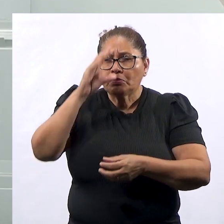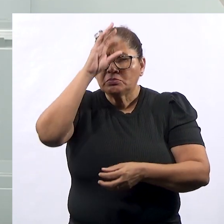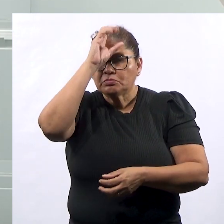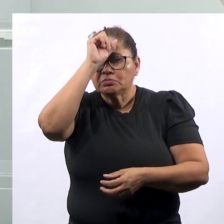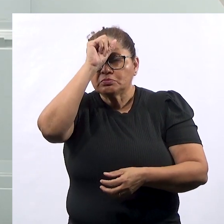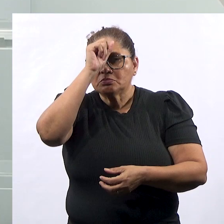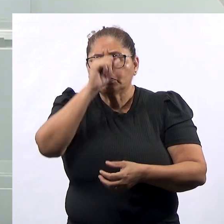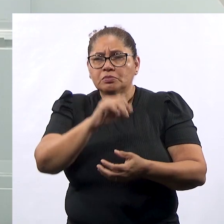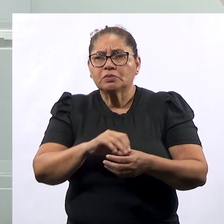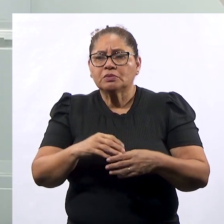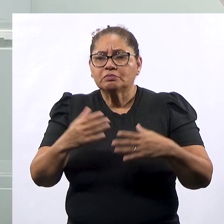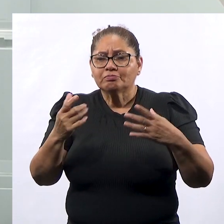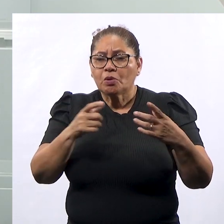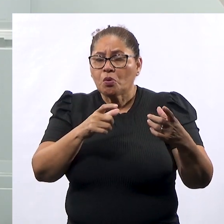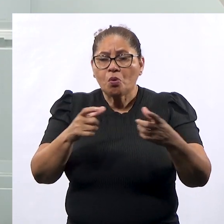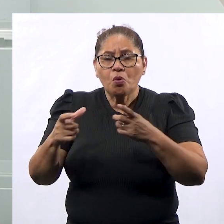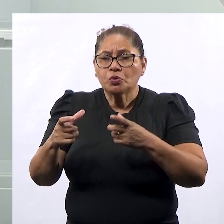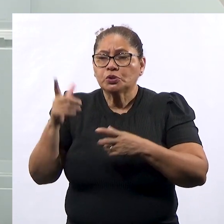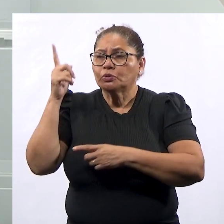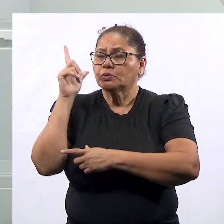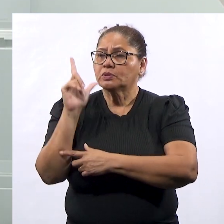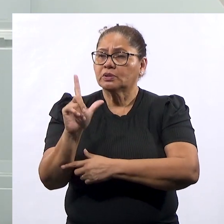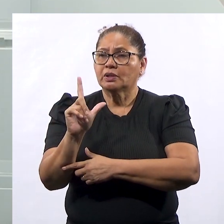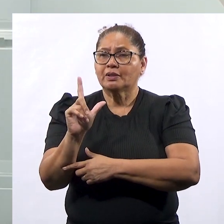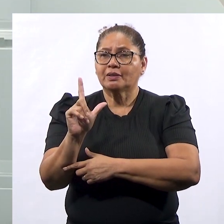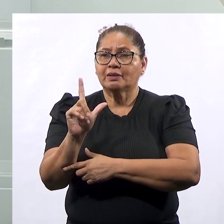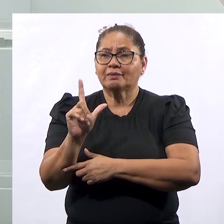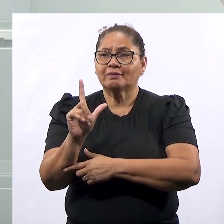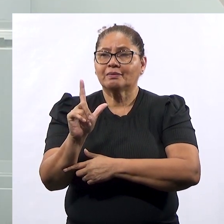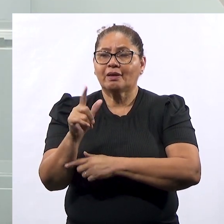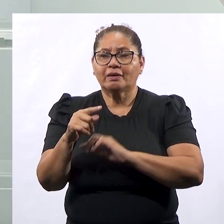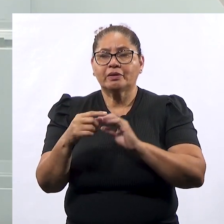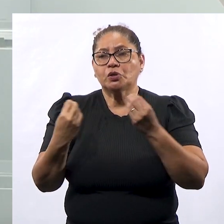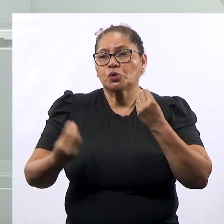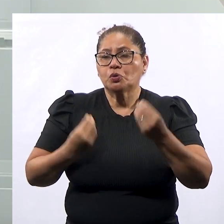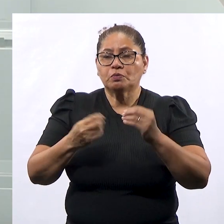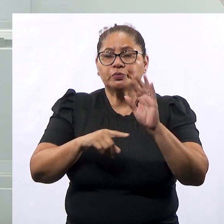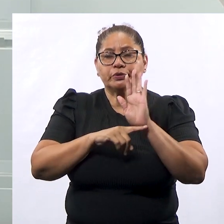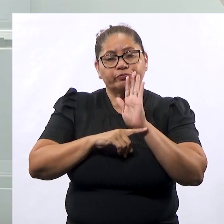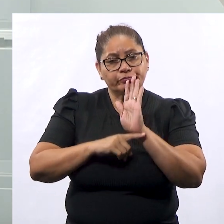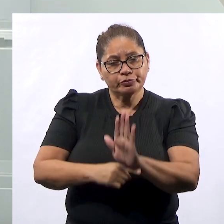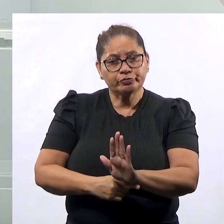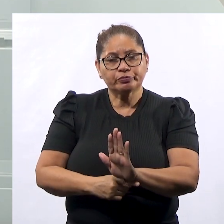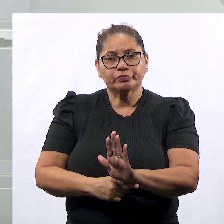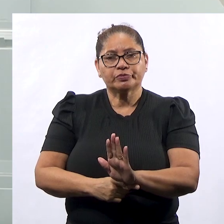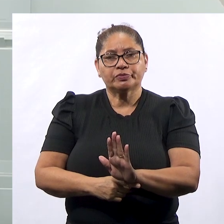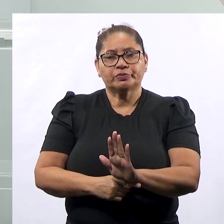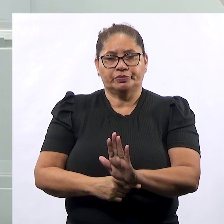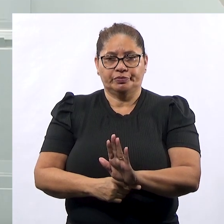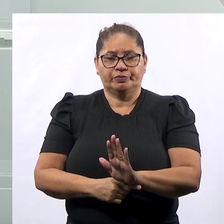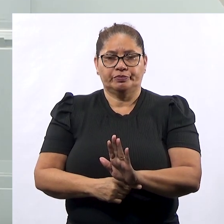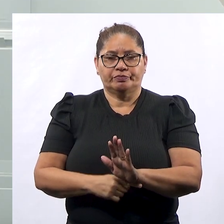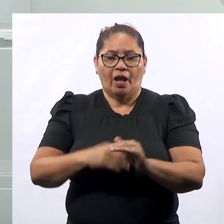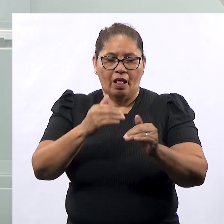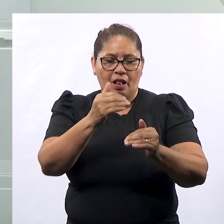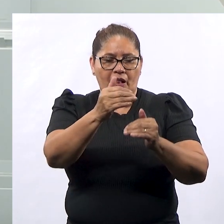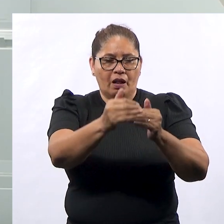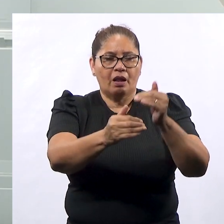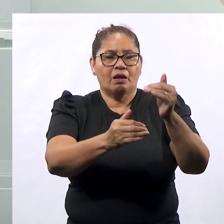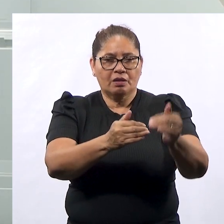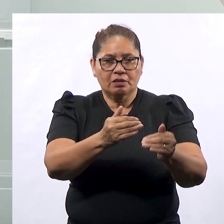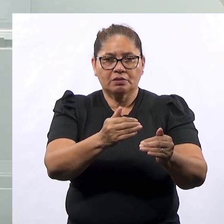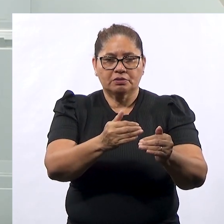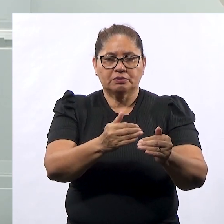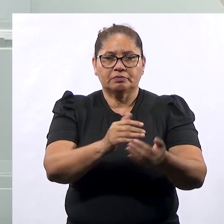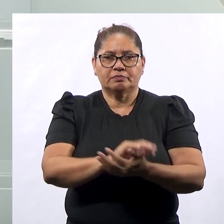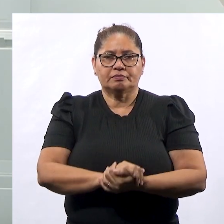está aprendendo, até onde ele pode ir, e aí eu intervenho com uma estratégia didática para que ele possa